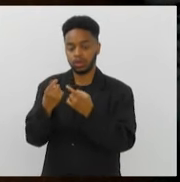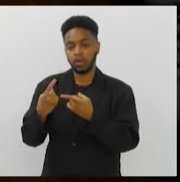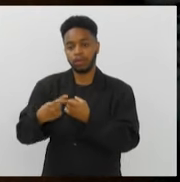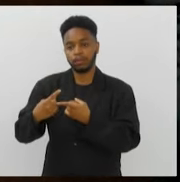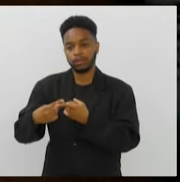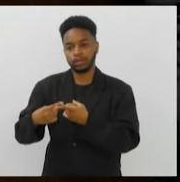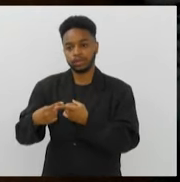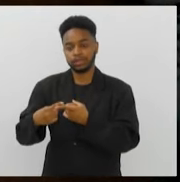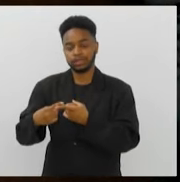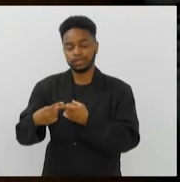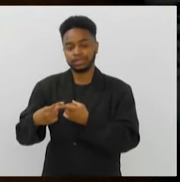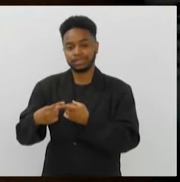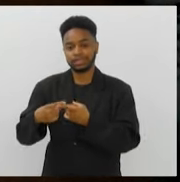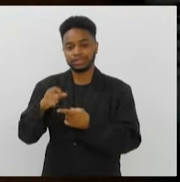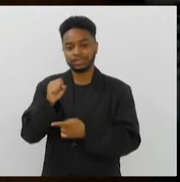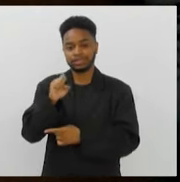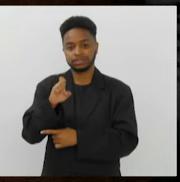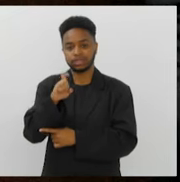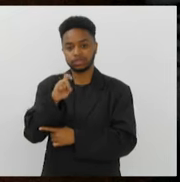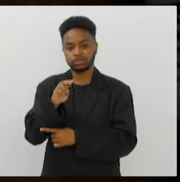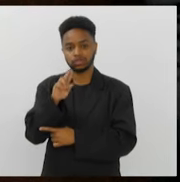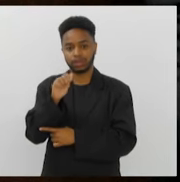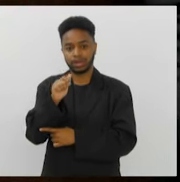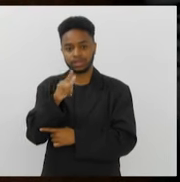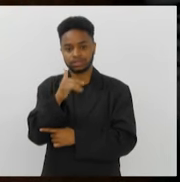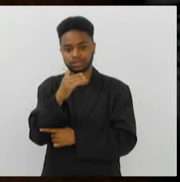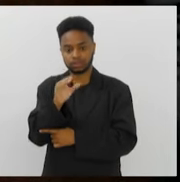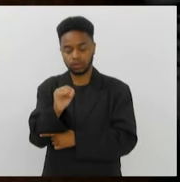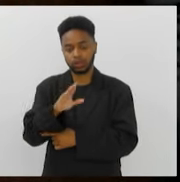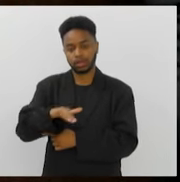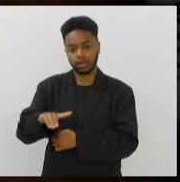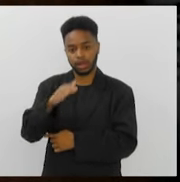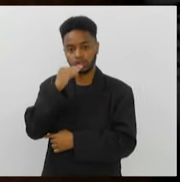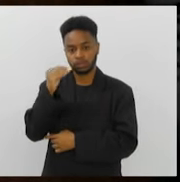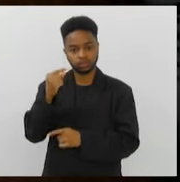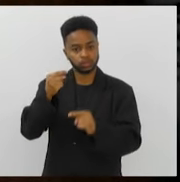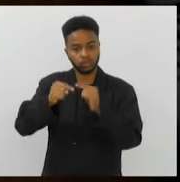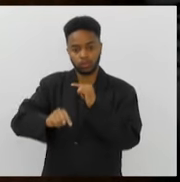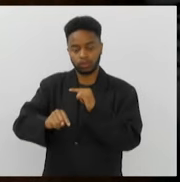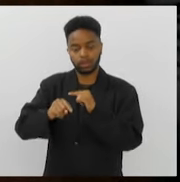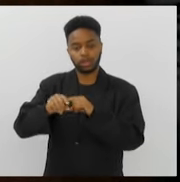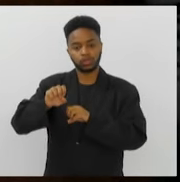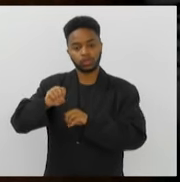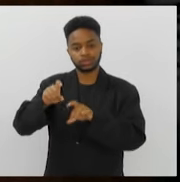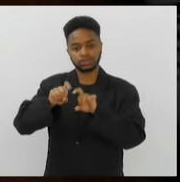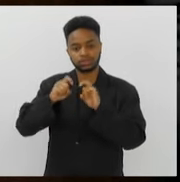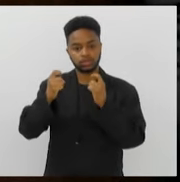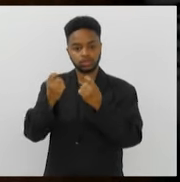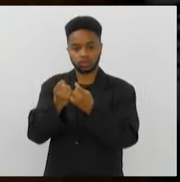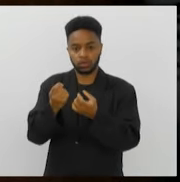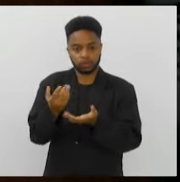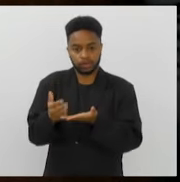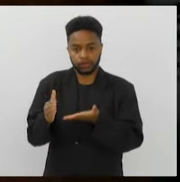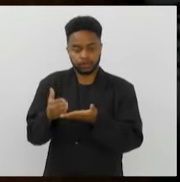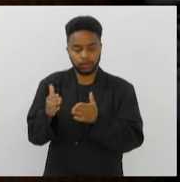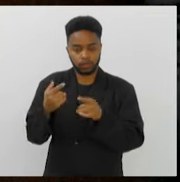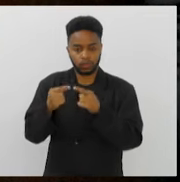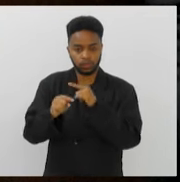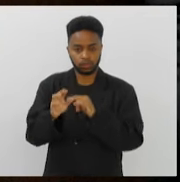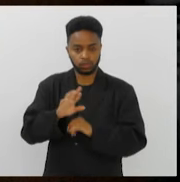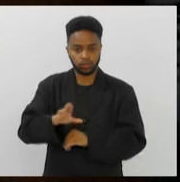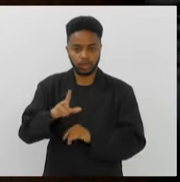Sexualização infanto-juvenil e nada tem a ver com educação sexual. A educação